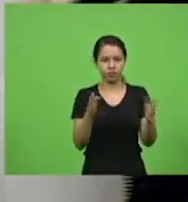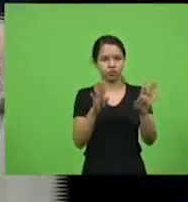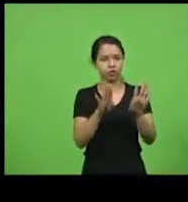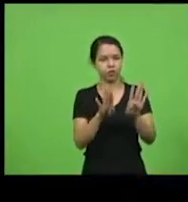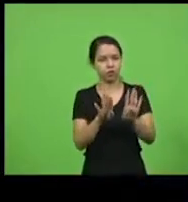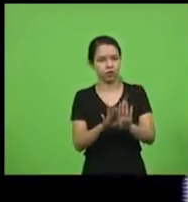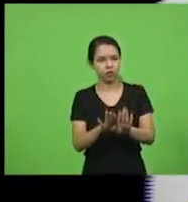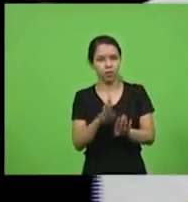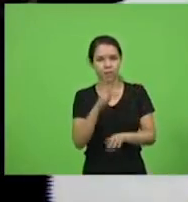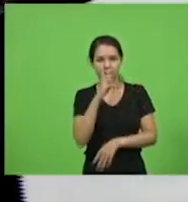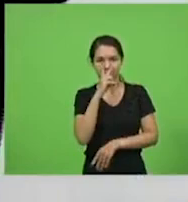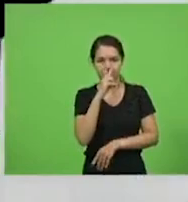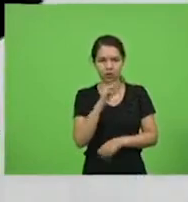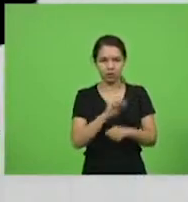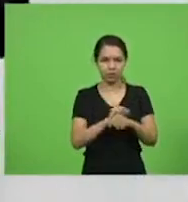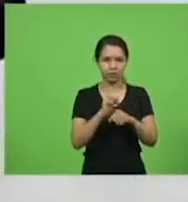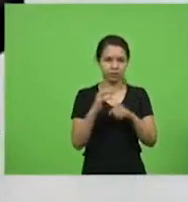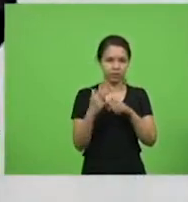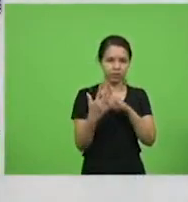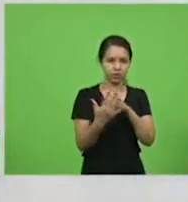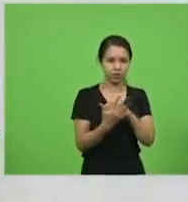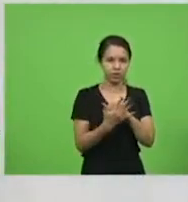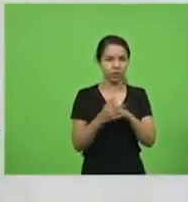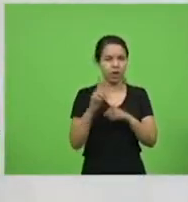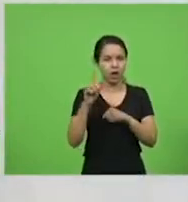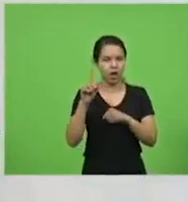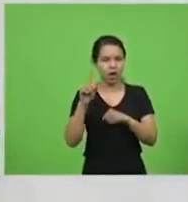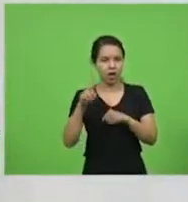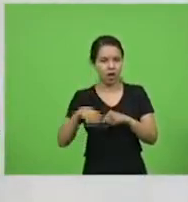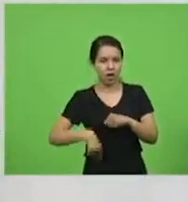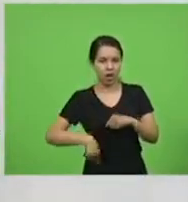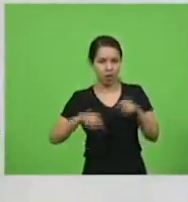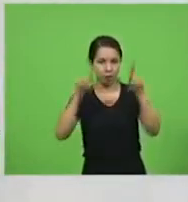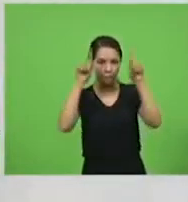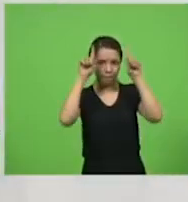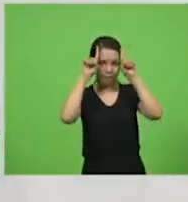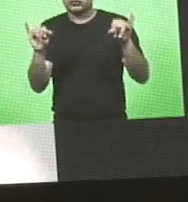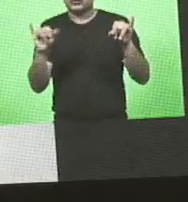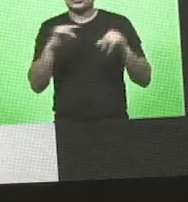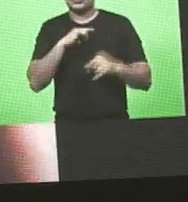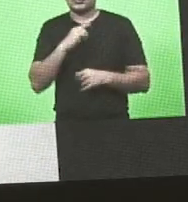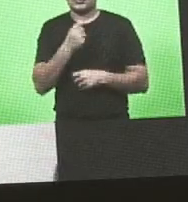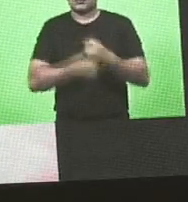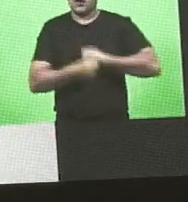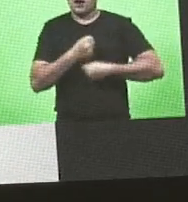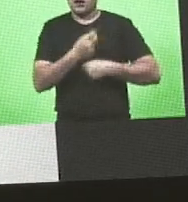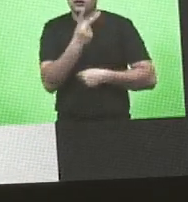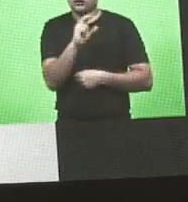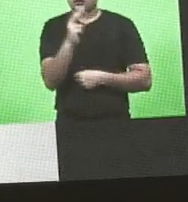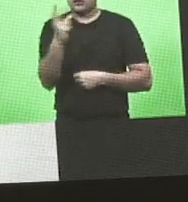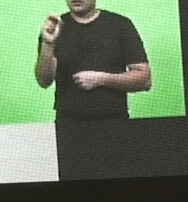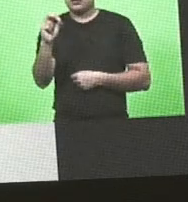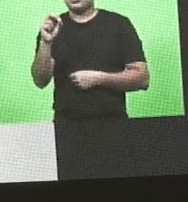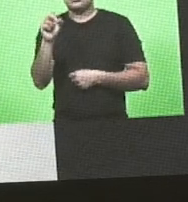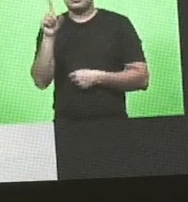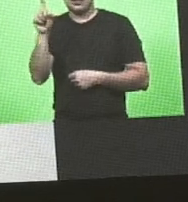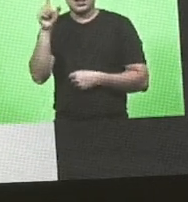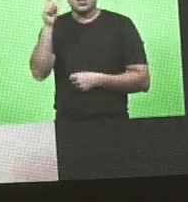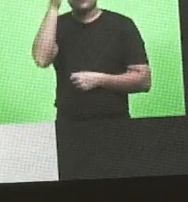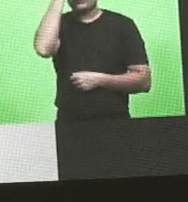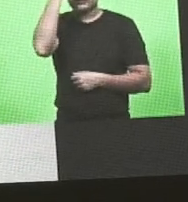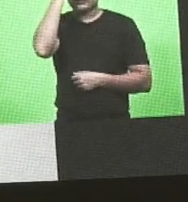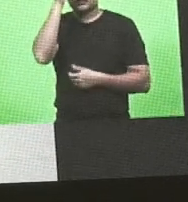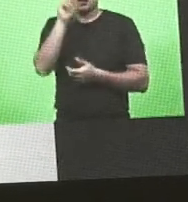o vírus fosse o Batman, o Robin, e só tivesse das seis da noite às seis da manhã. Já o deputado Padre Pedro Baldiceira